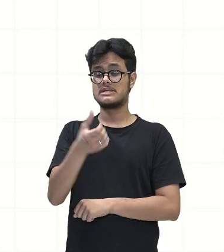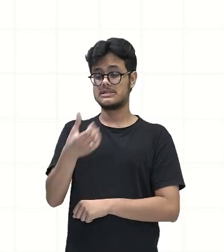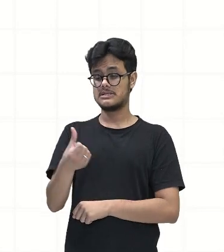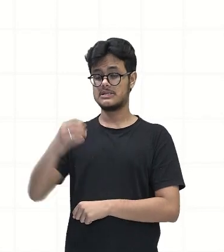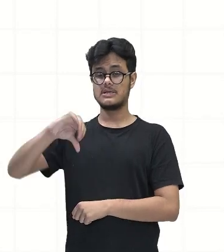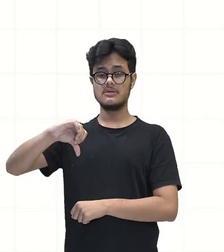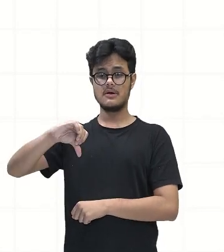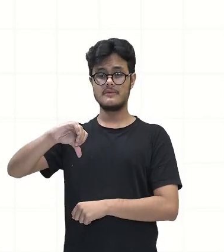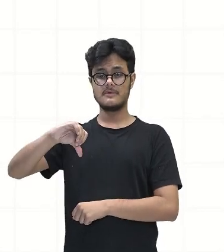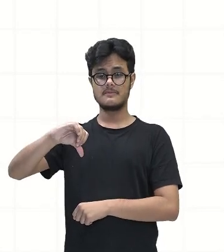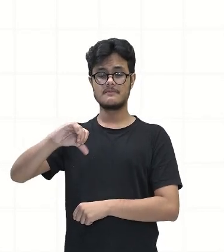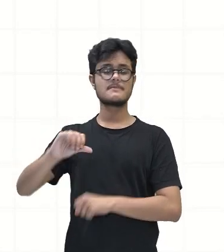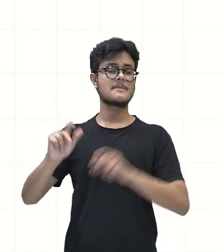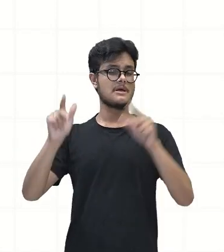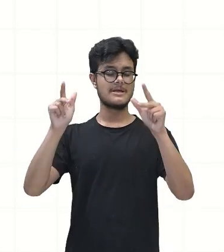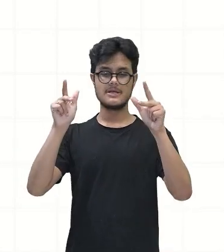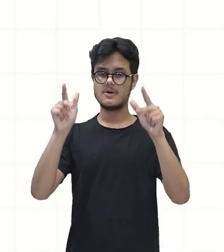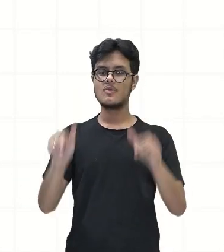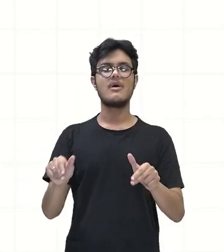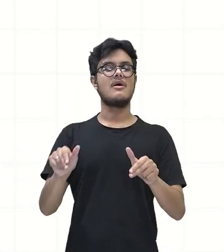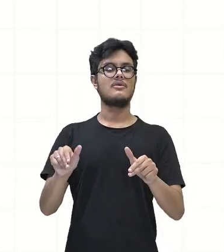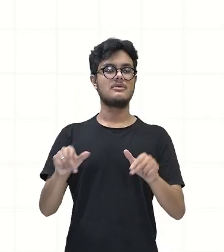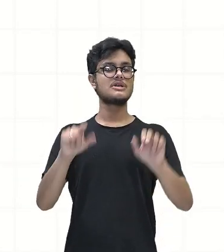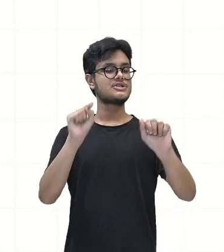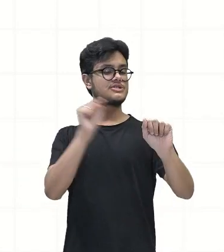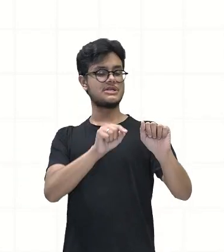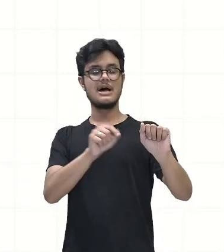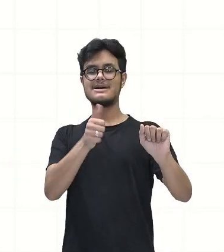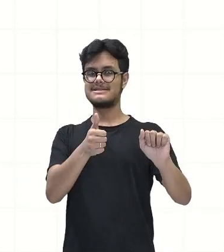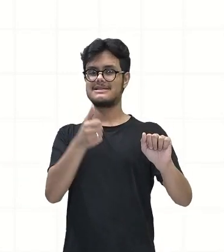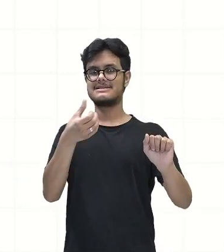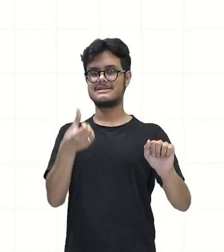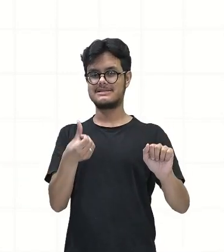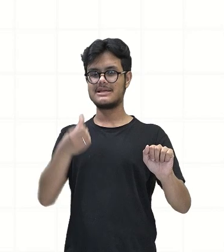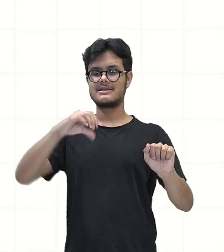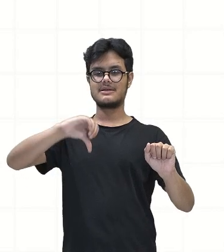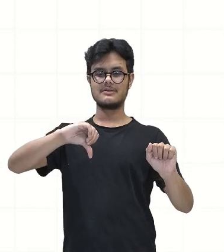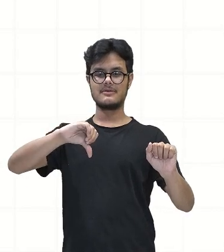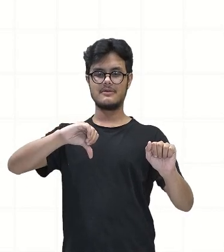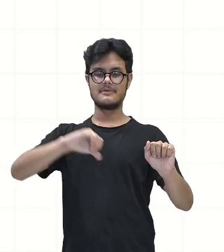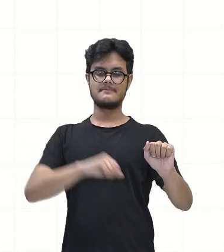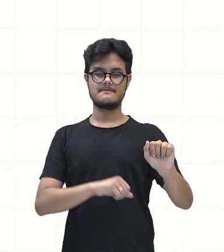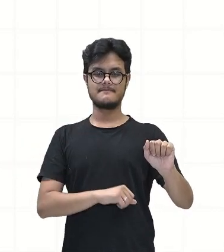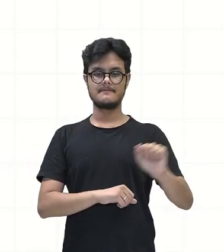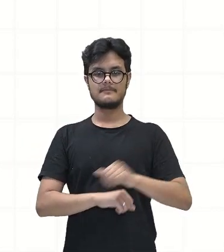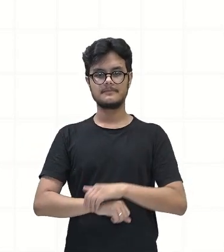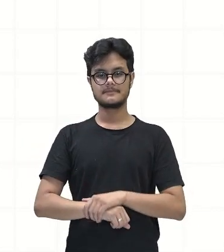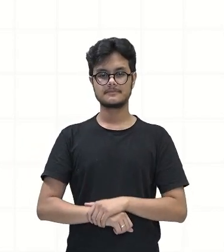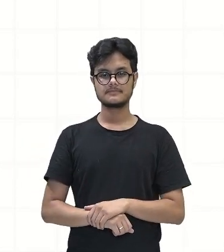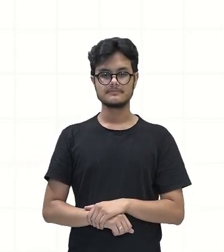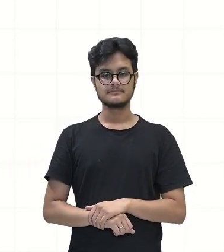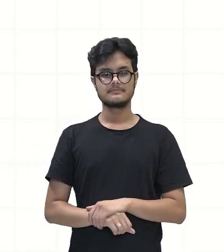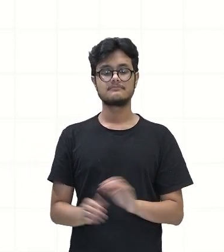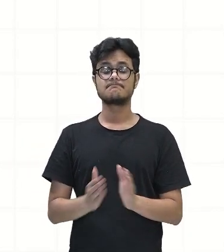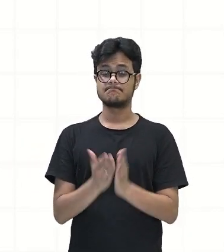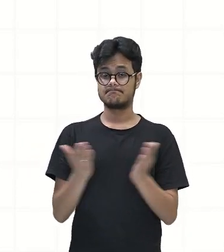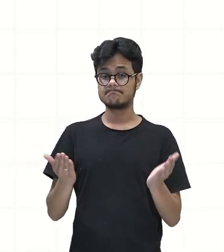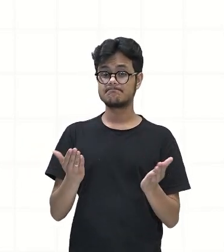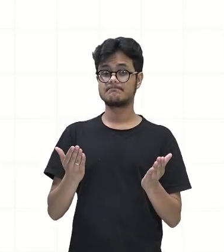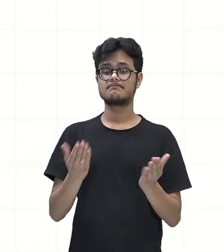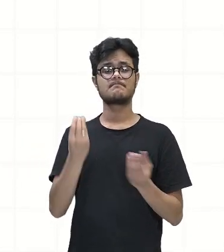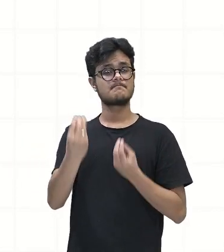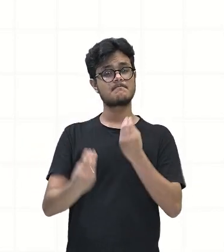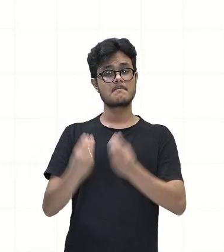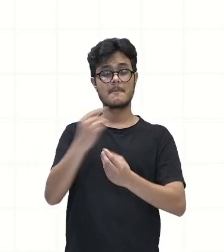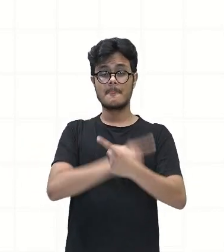169, que é exatamente a medida da hipotenusa ao quadrado. Então, como a